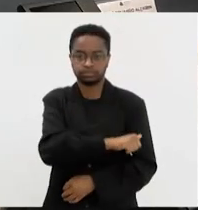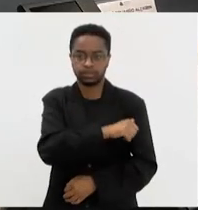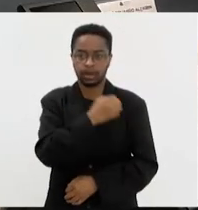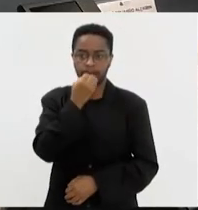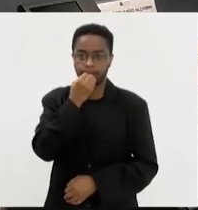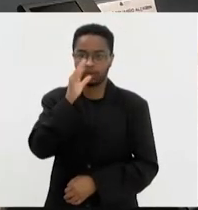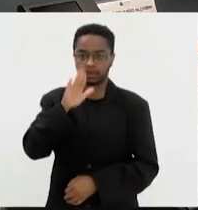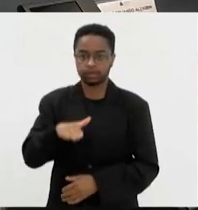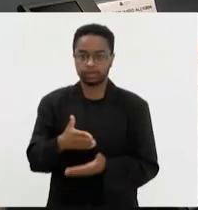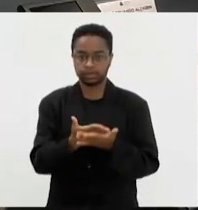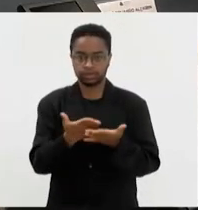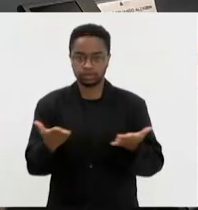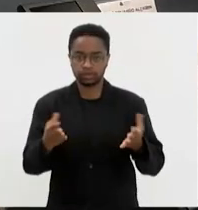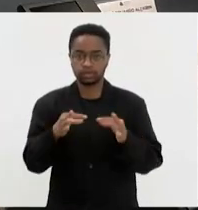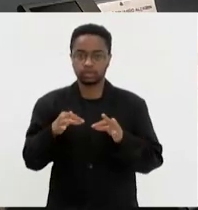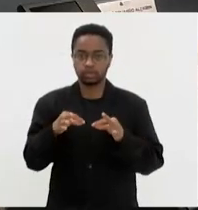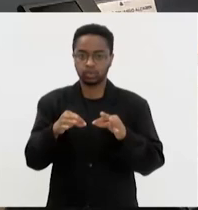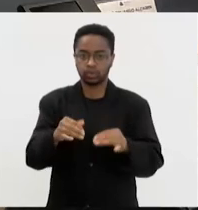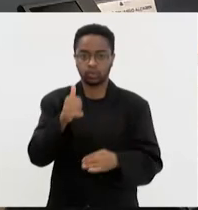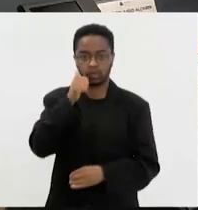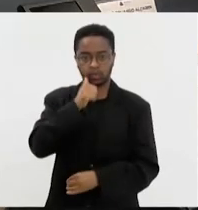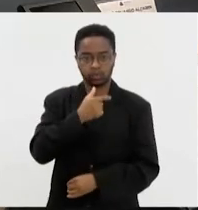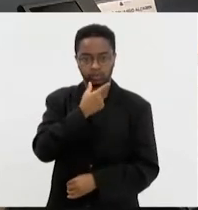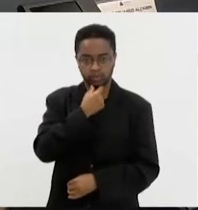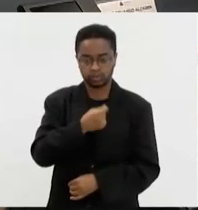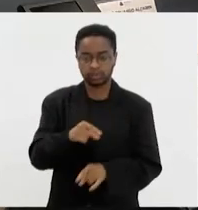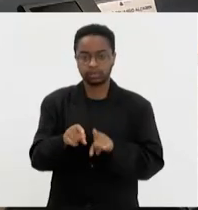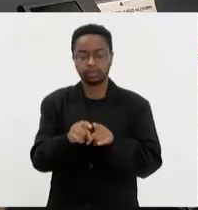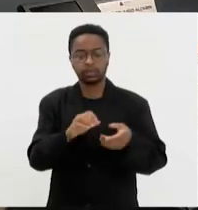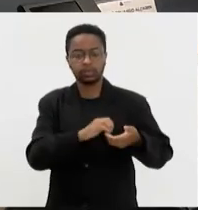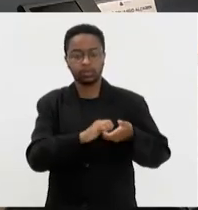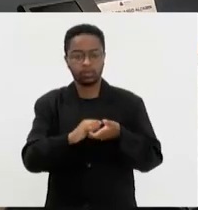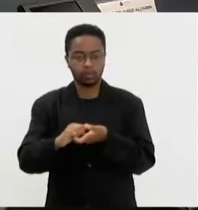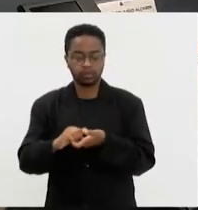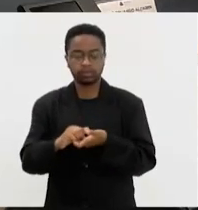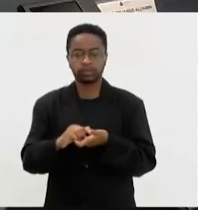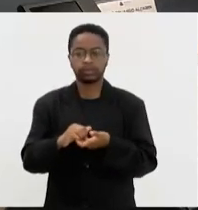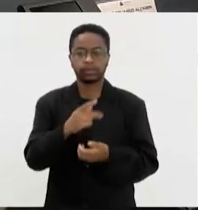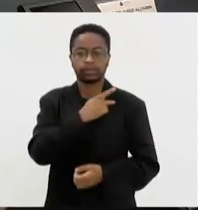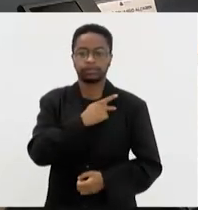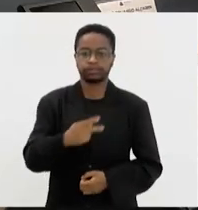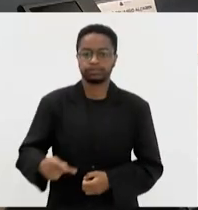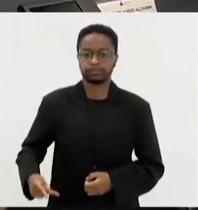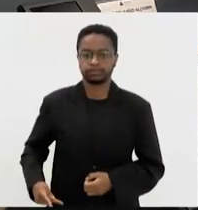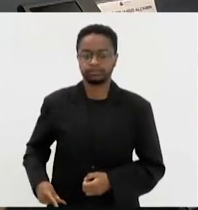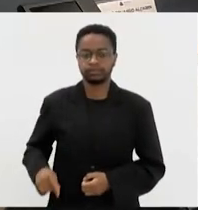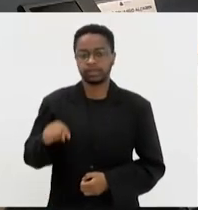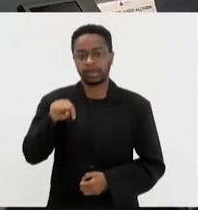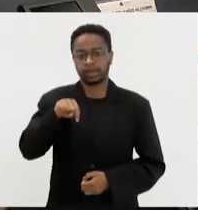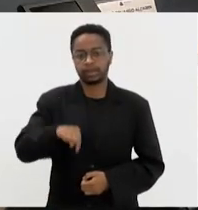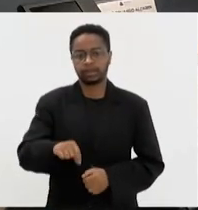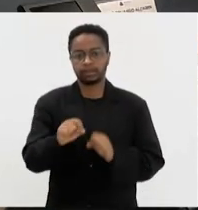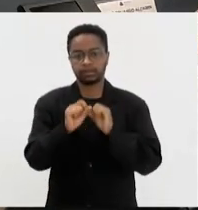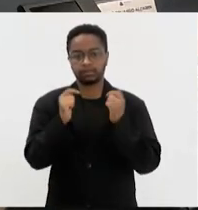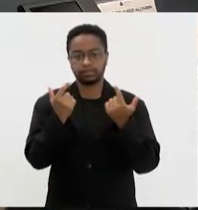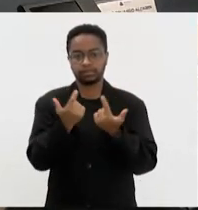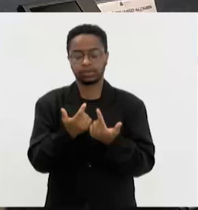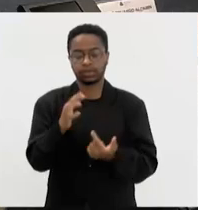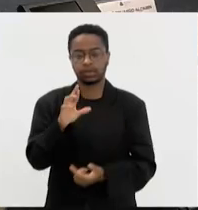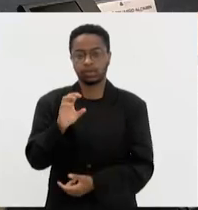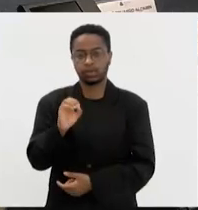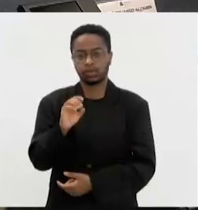todas e a todos cumprimento o presidente dessa casa Dr Rodrigo